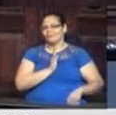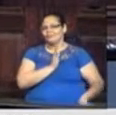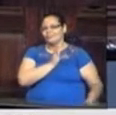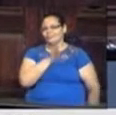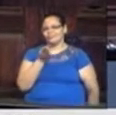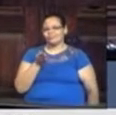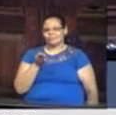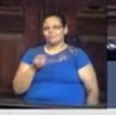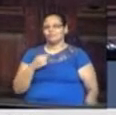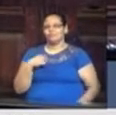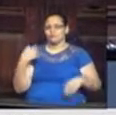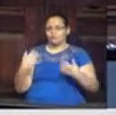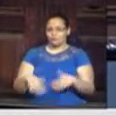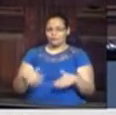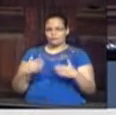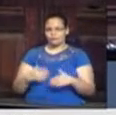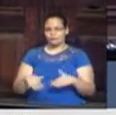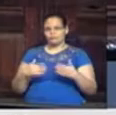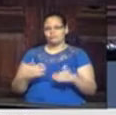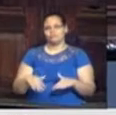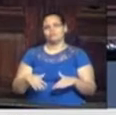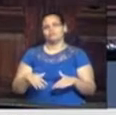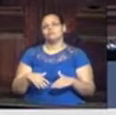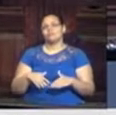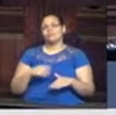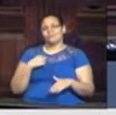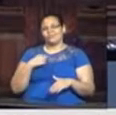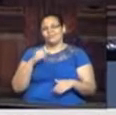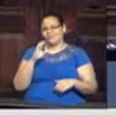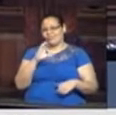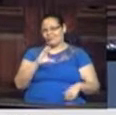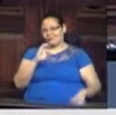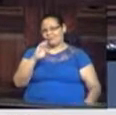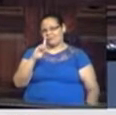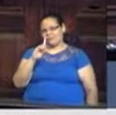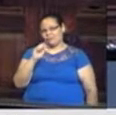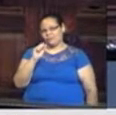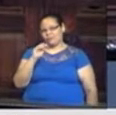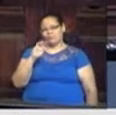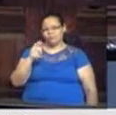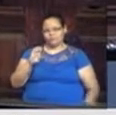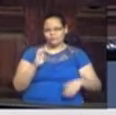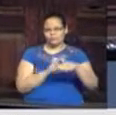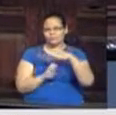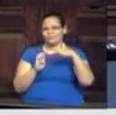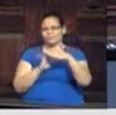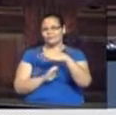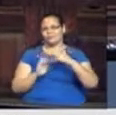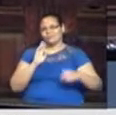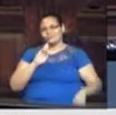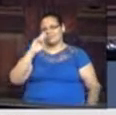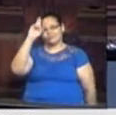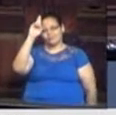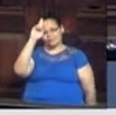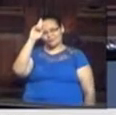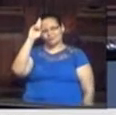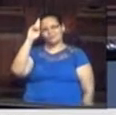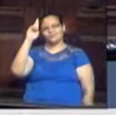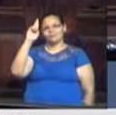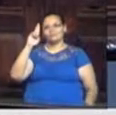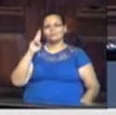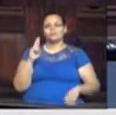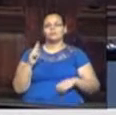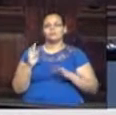dramática, desesperadora. A SEDAE, ela representa